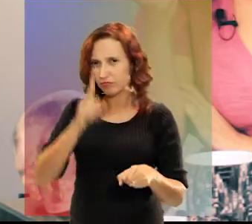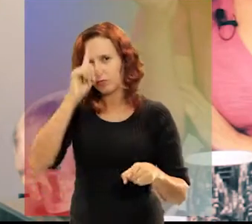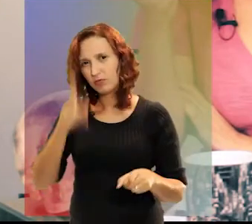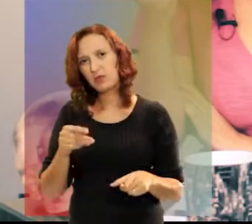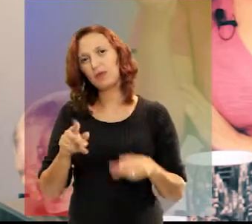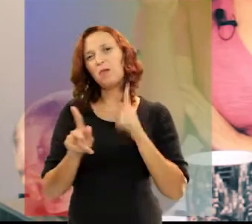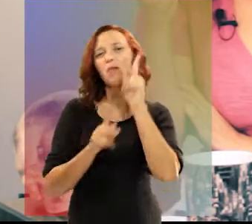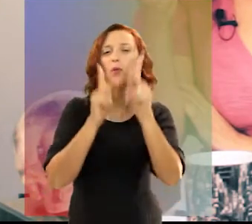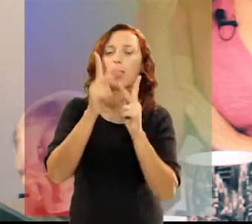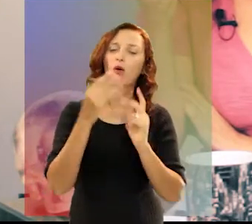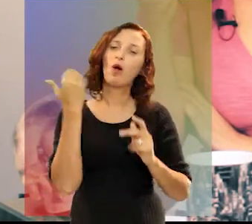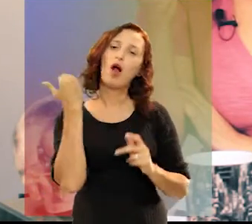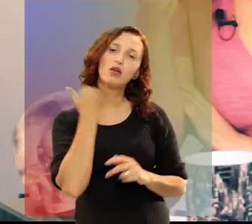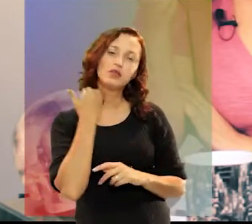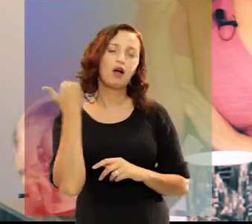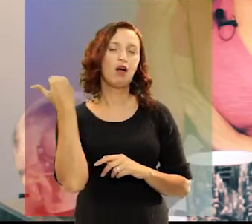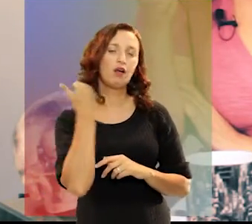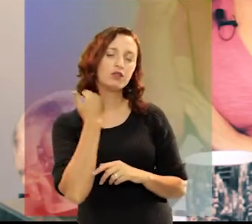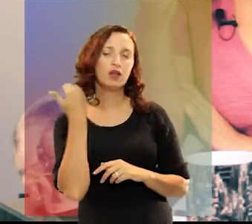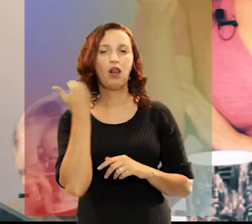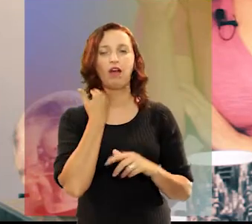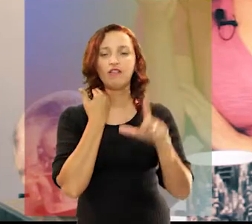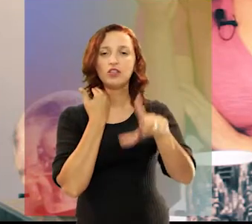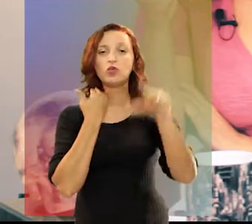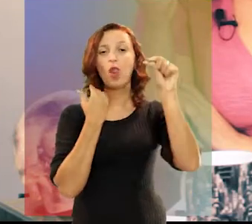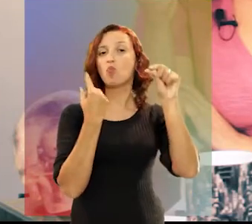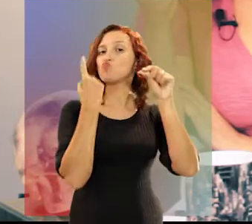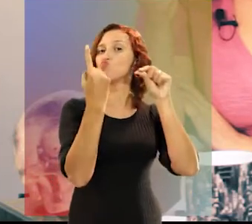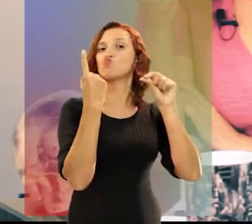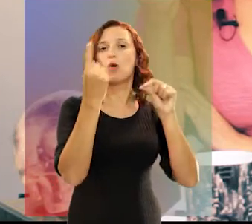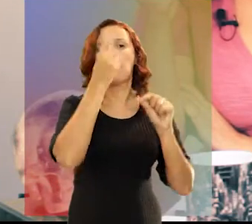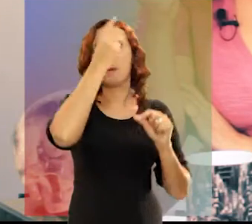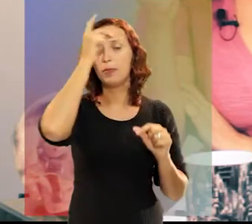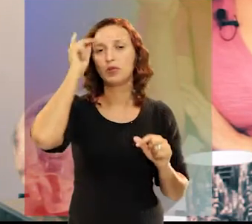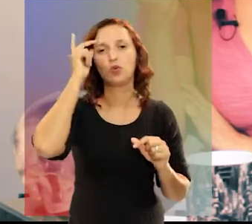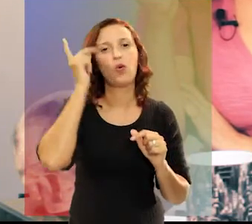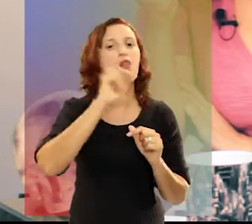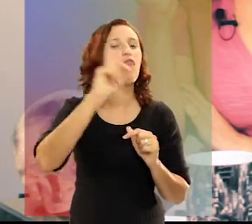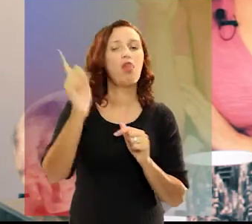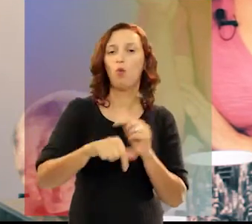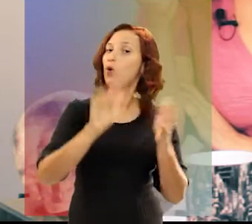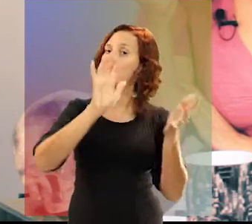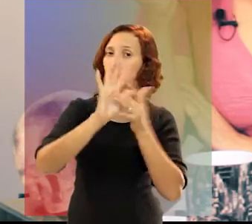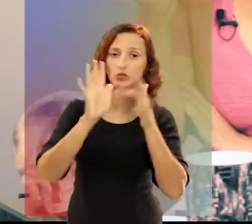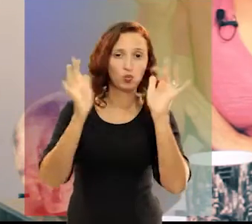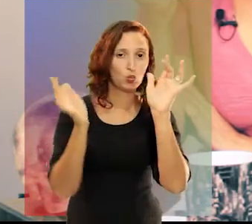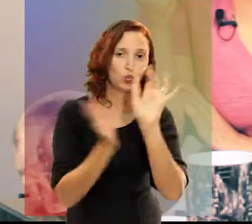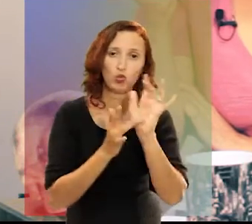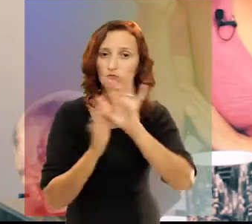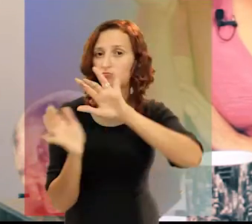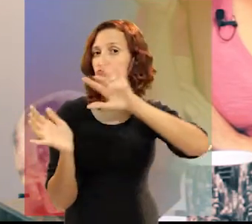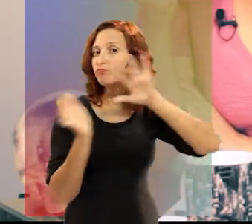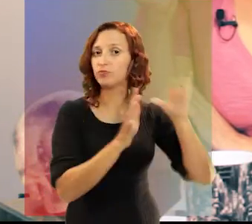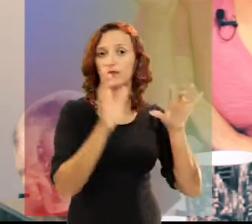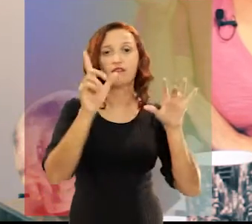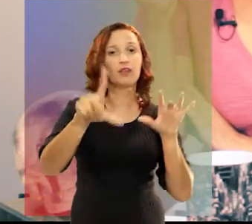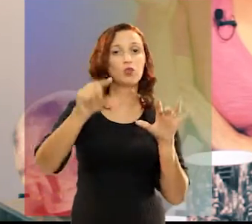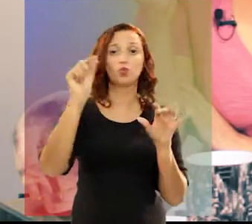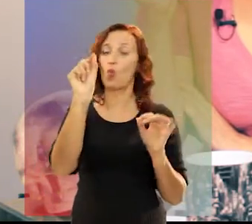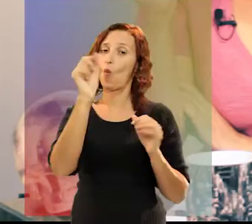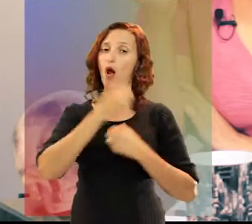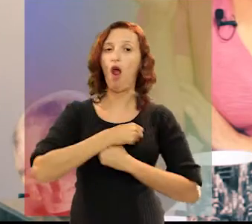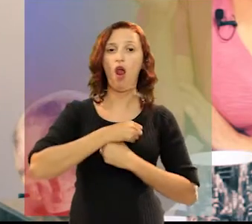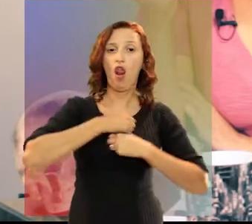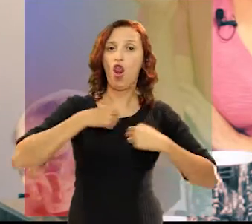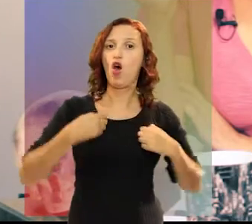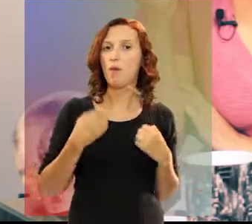baderna. Mas a população tá cansada e a gente vai eleger um herói que vem nos salvar, que nesse caso não vai ser Jesus Cristo, que vai ser outra pessoa, mas a gente vai eleger